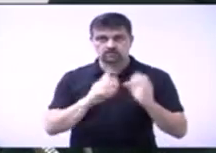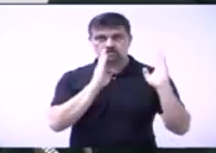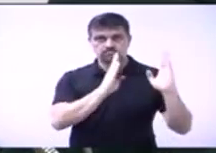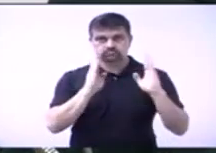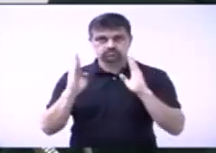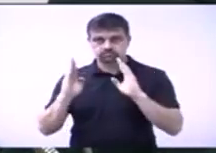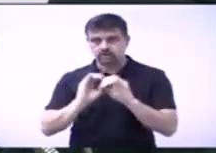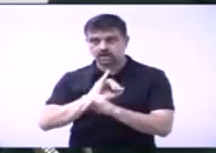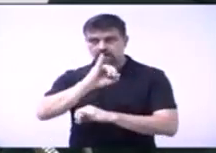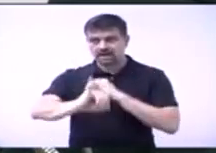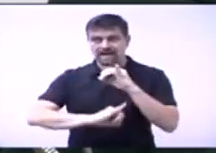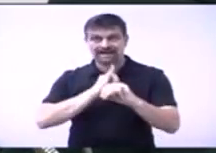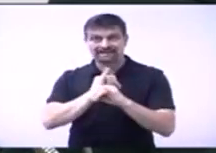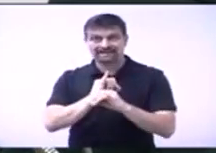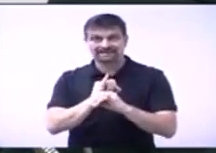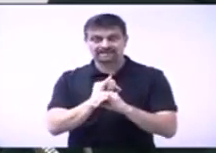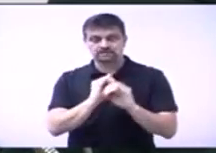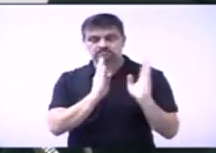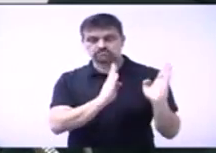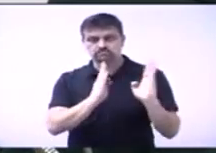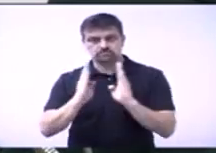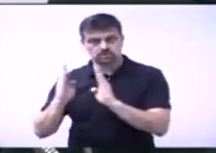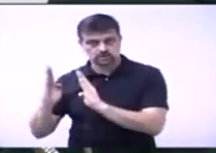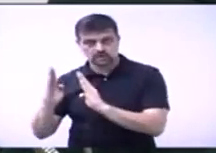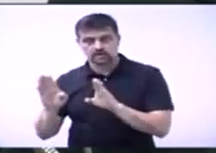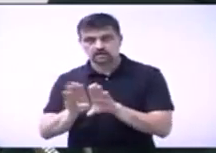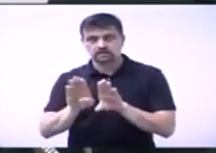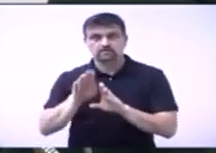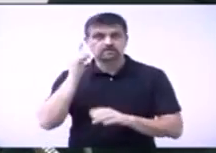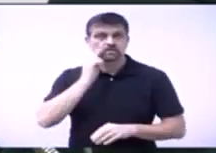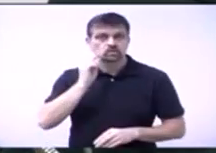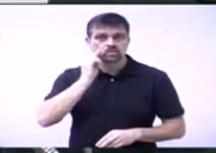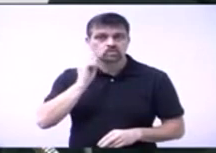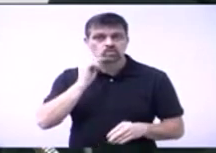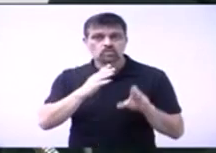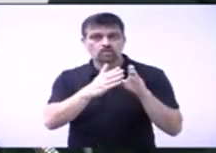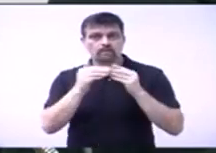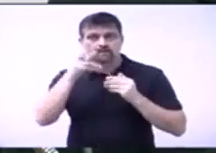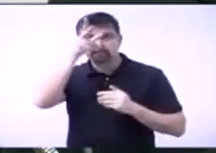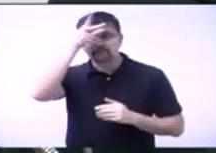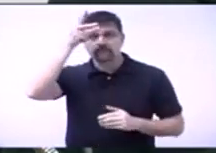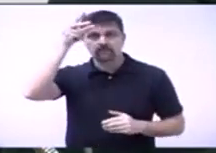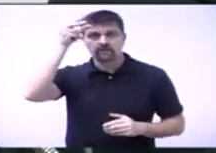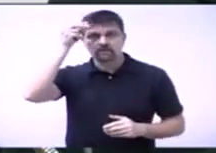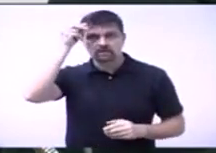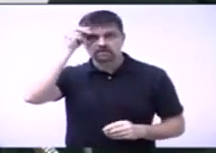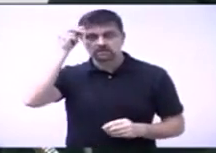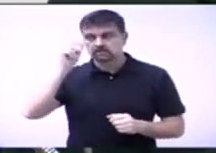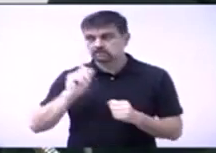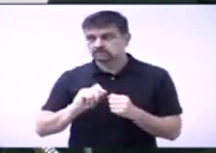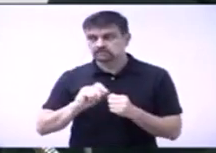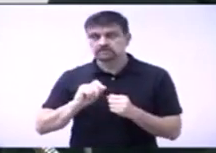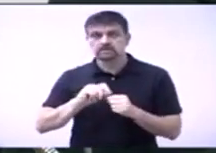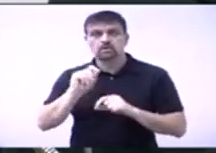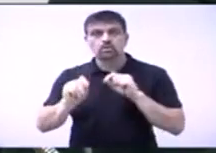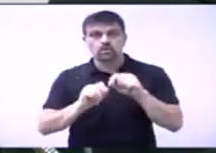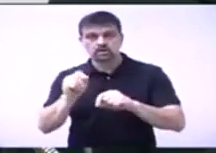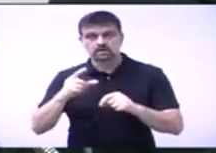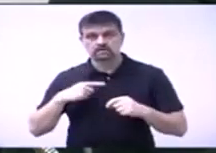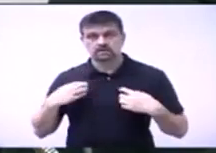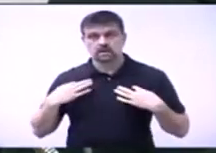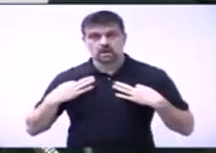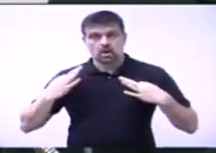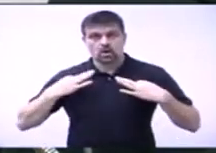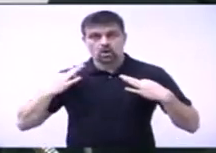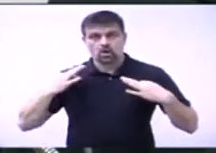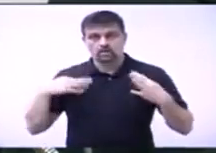virtual. 177, do vereador Duca Zelato, solicita ao Executivo o fornecimento de